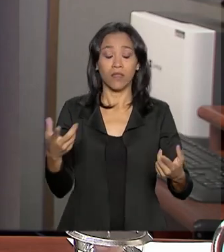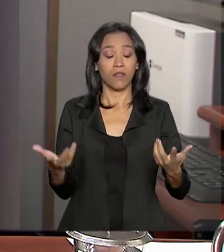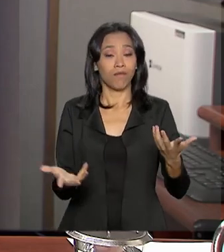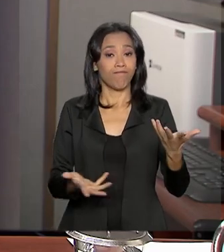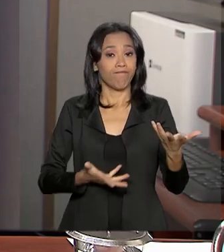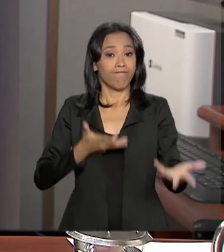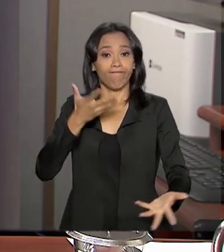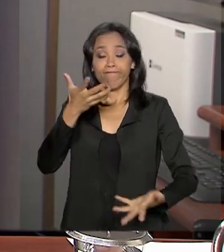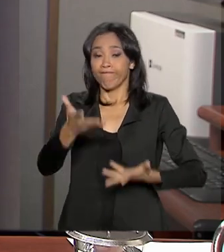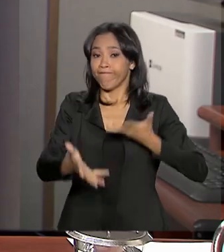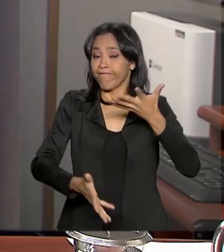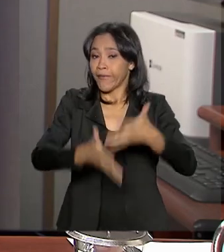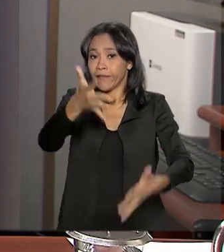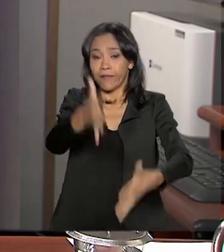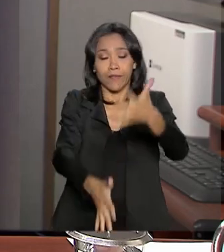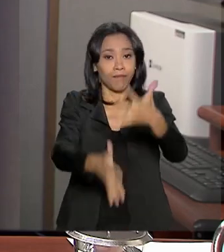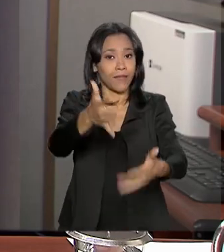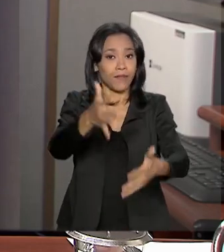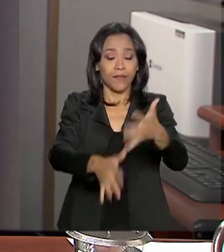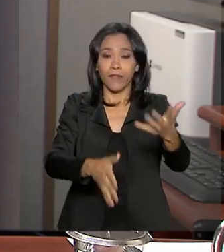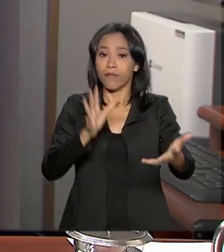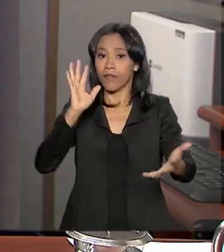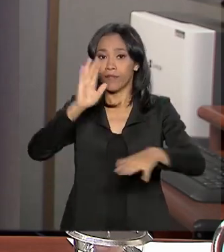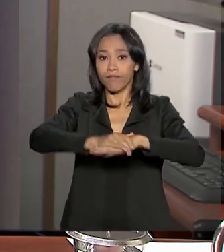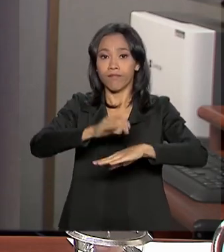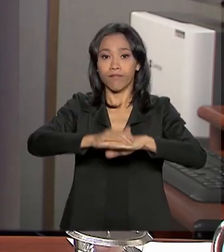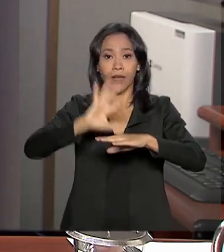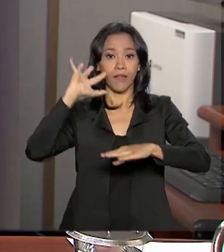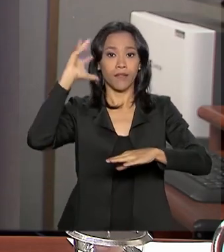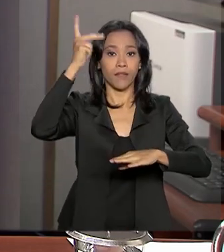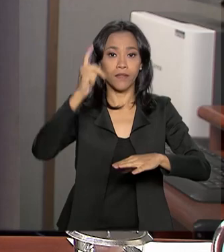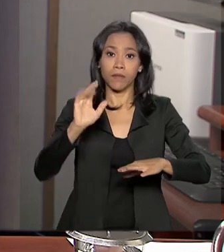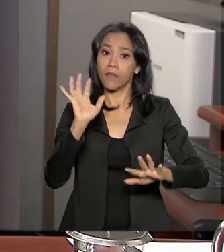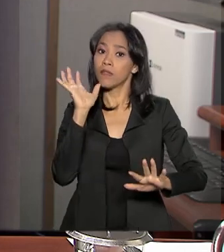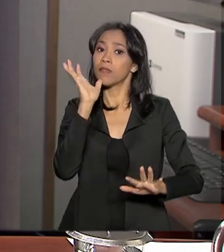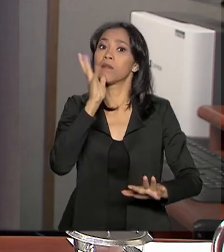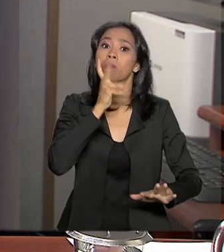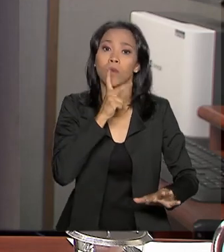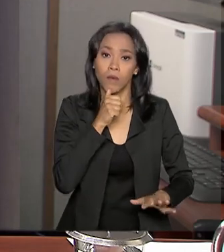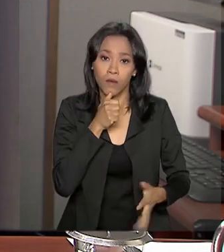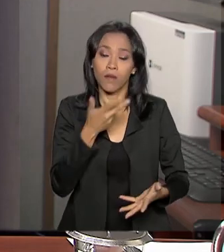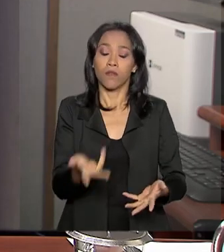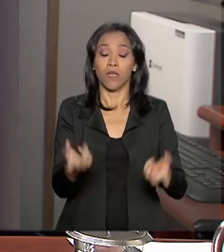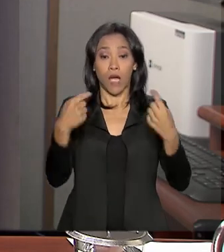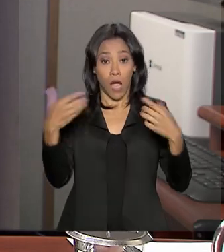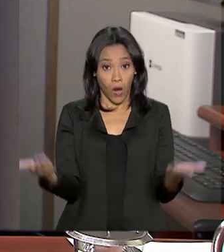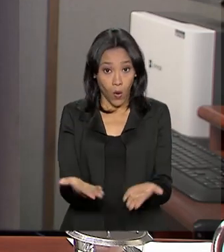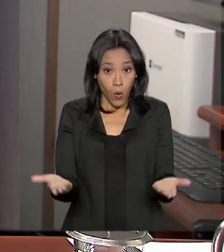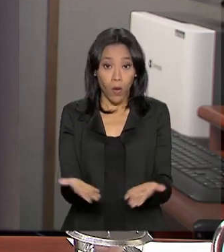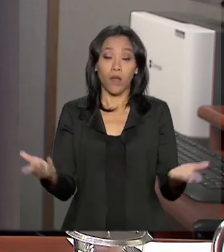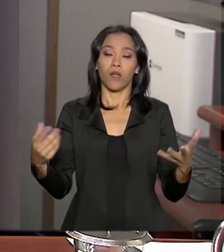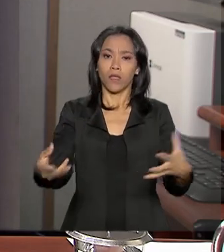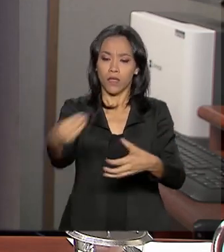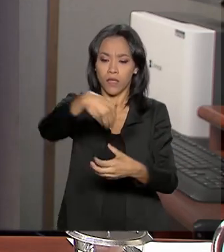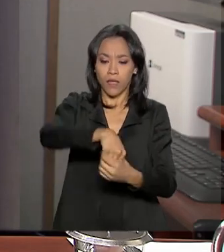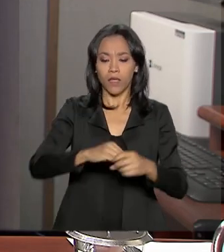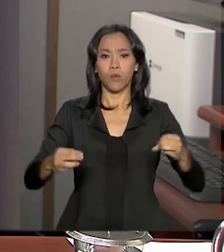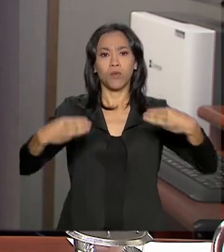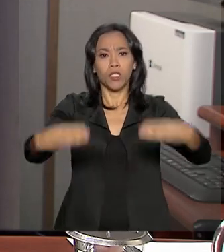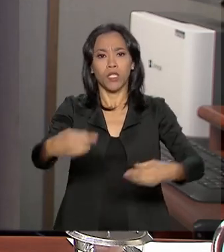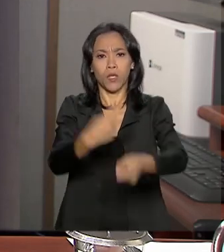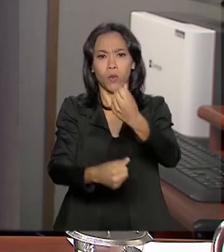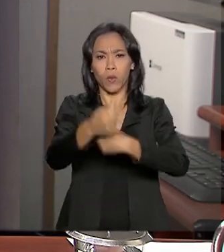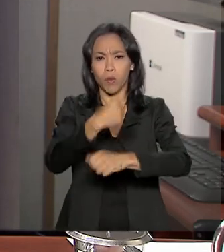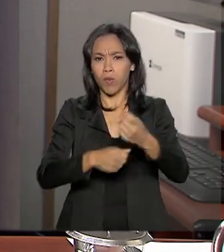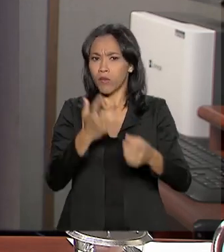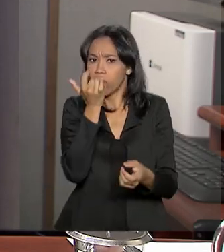processo de tomada de decisão se alongasse. Agora, dentro do Ministério da Economia, as equipes estão muito mais próximas, os processos